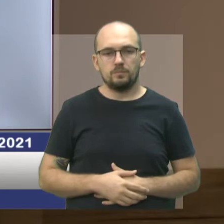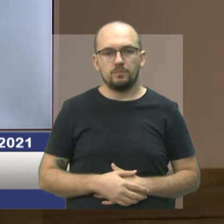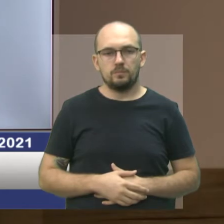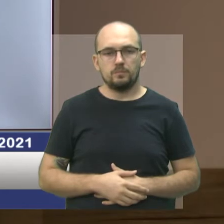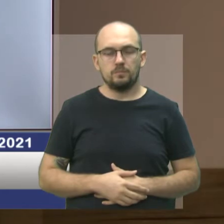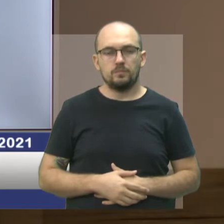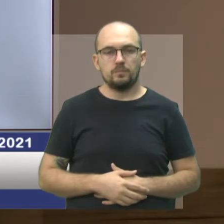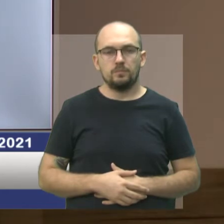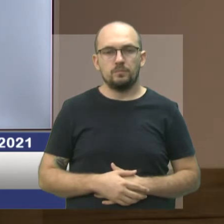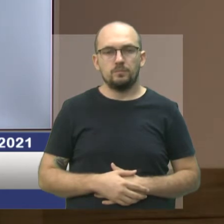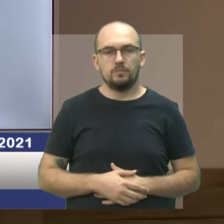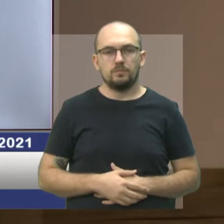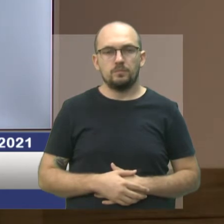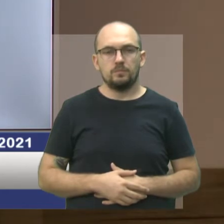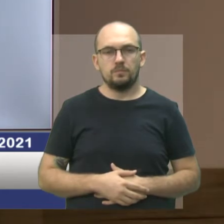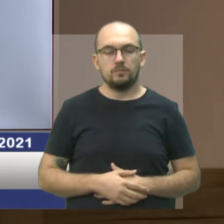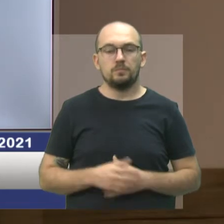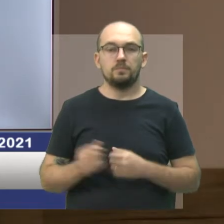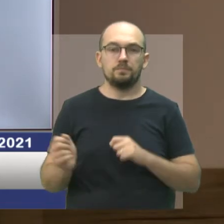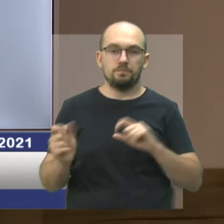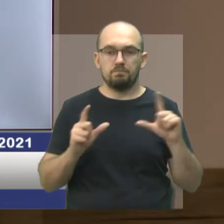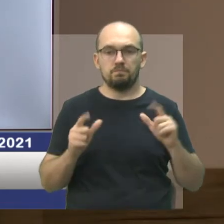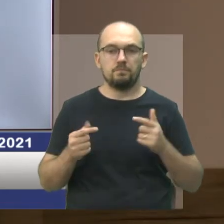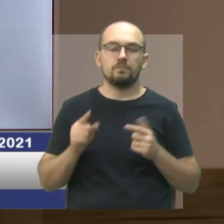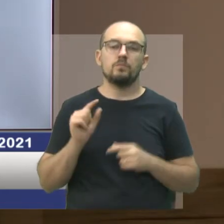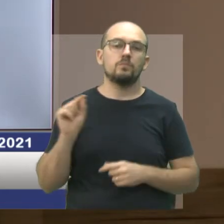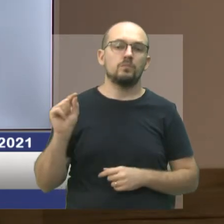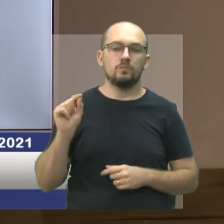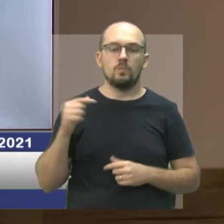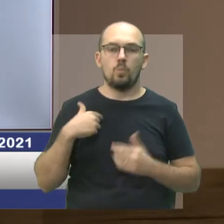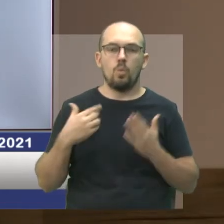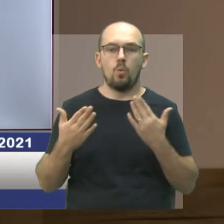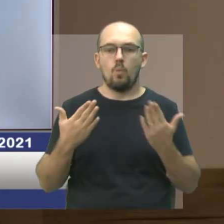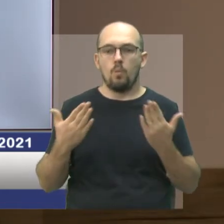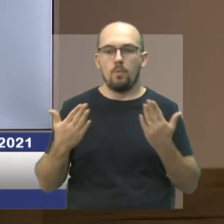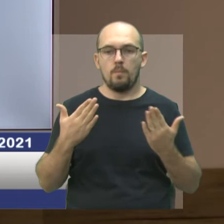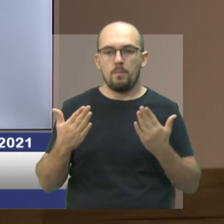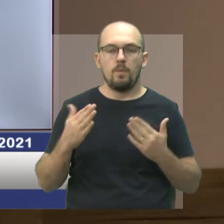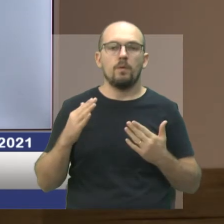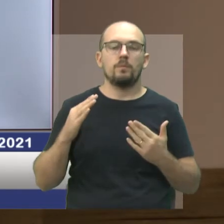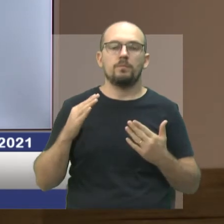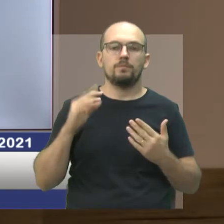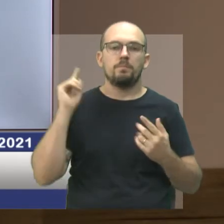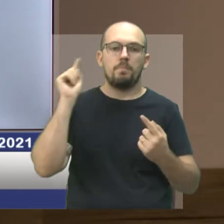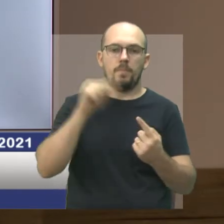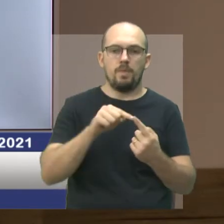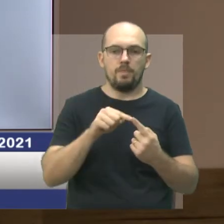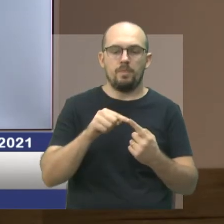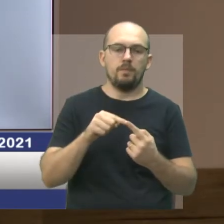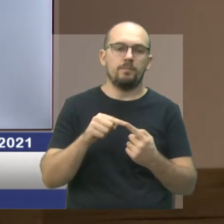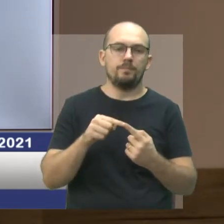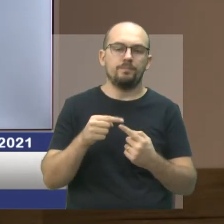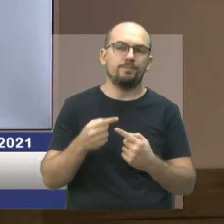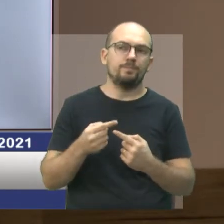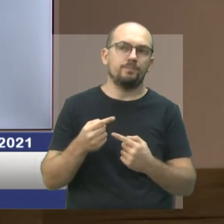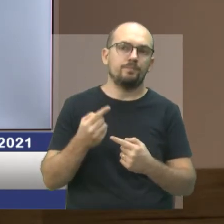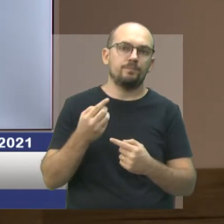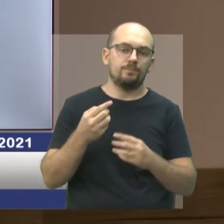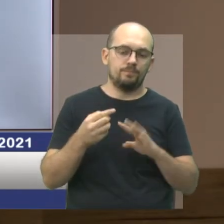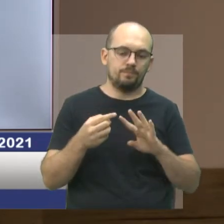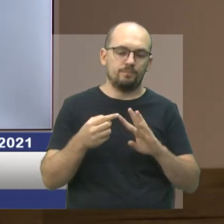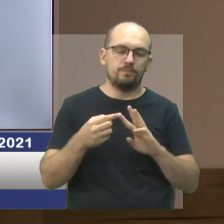Aqui no próximo slide, eu trago uma comparação com as metas fixadas nos 3 exercícios